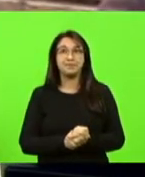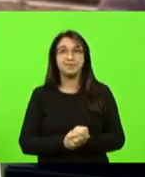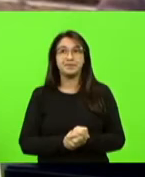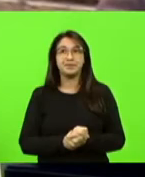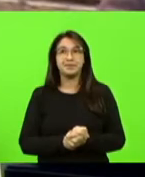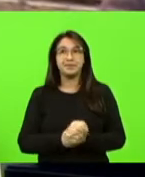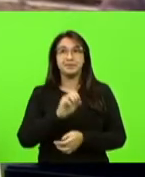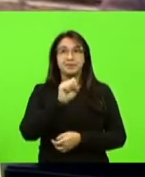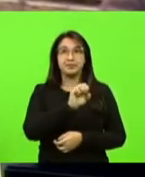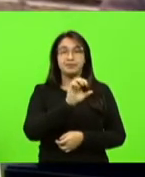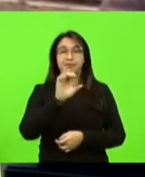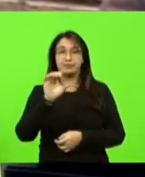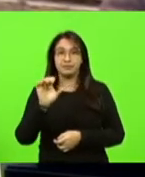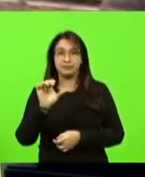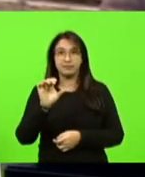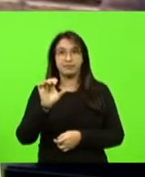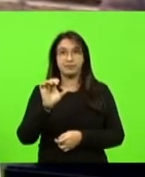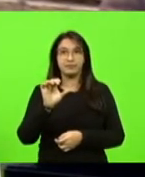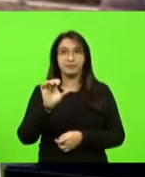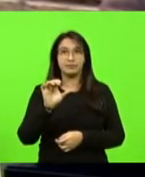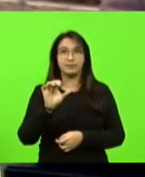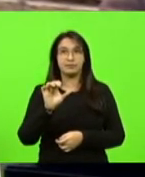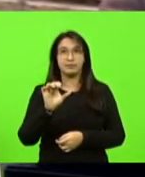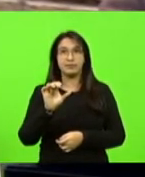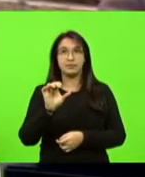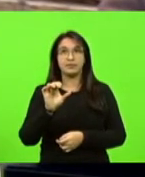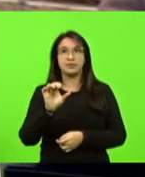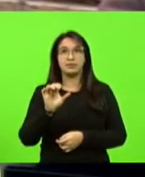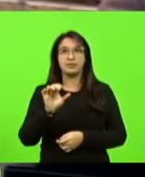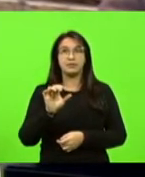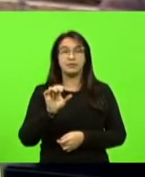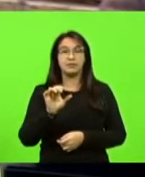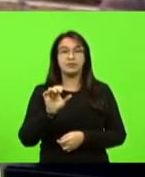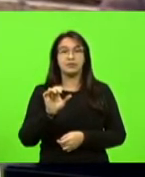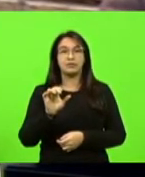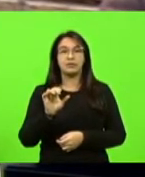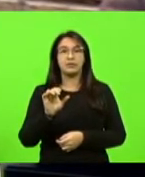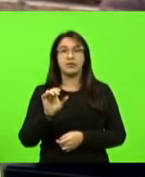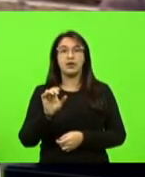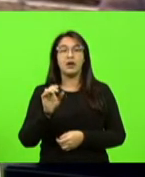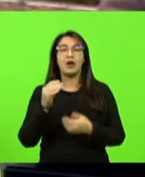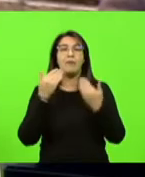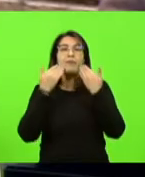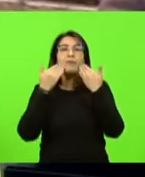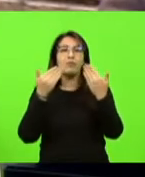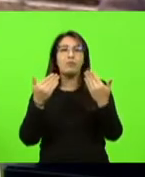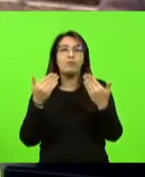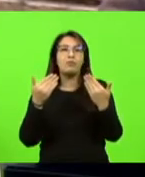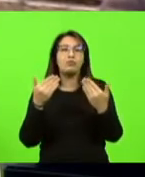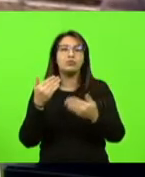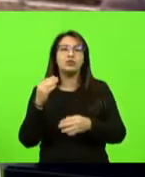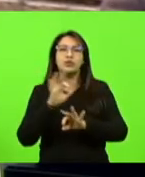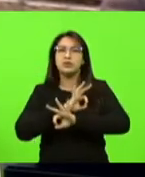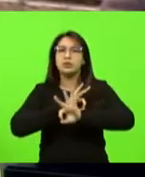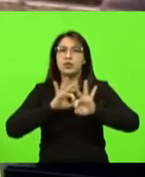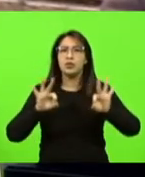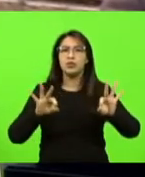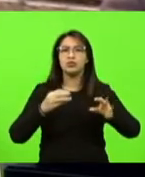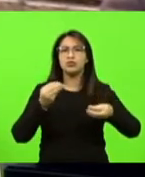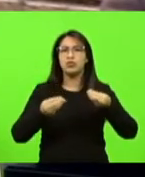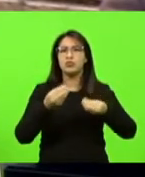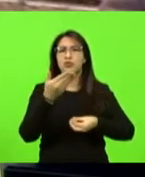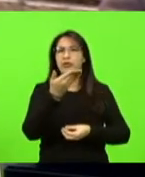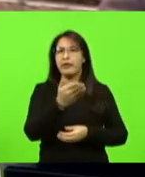Santa Catarina está dando um belo exemplo para essa tecnocracia, para